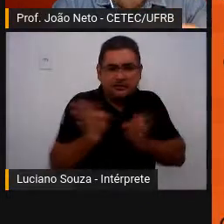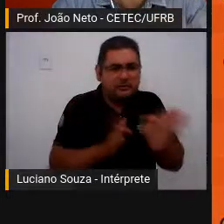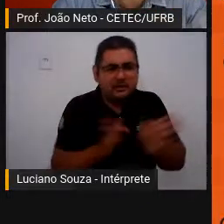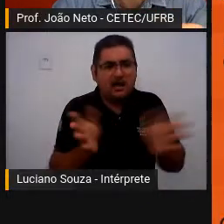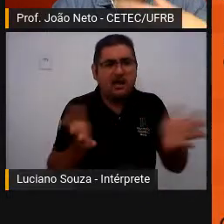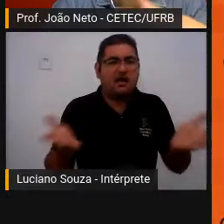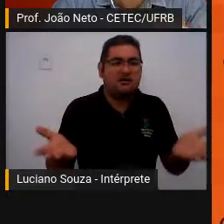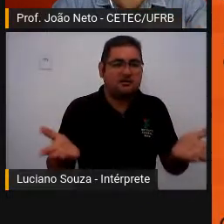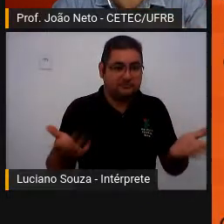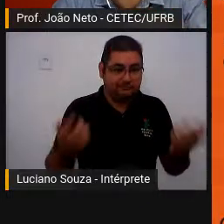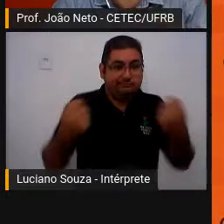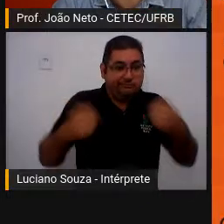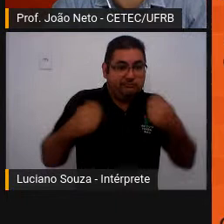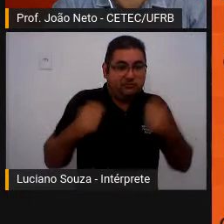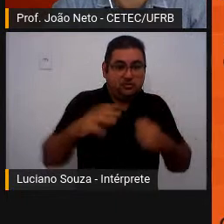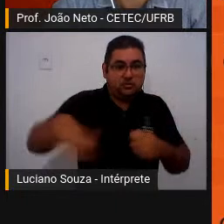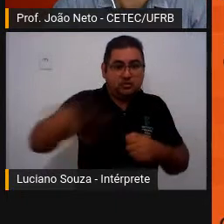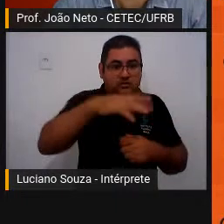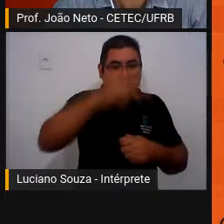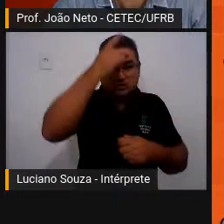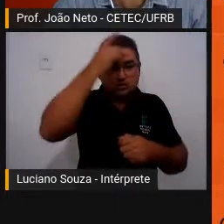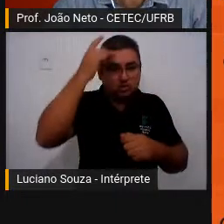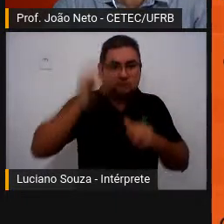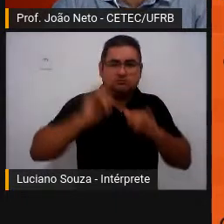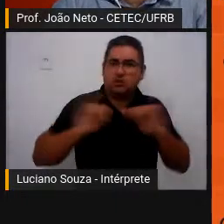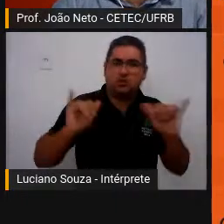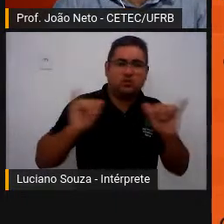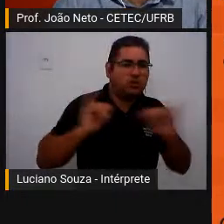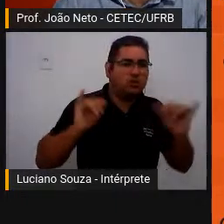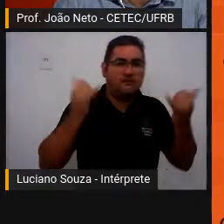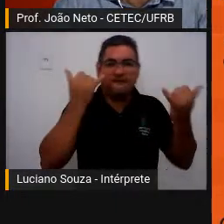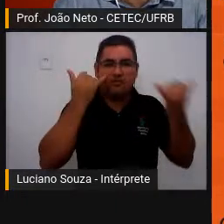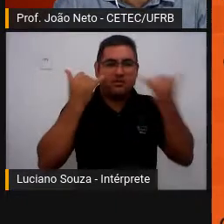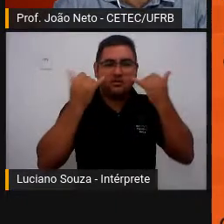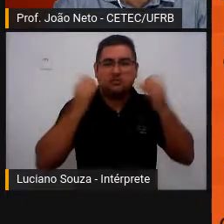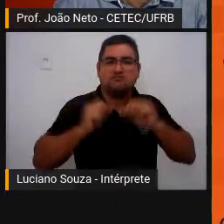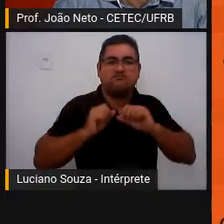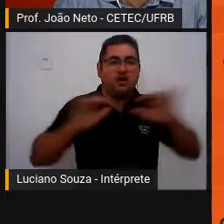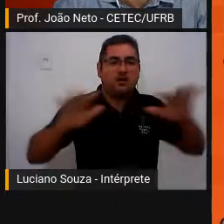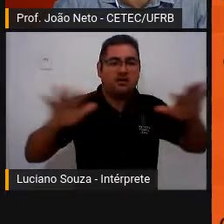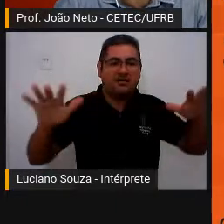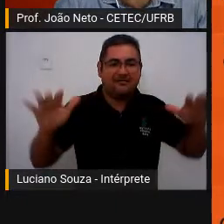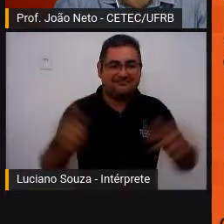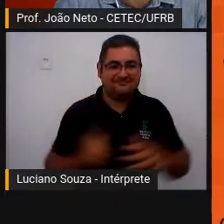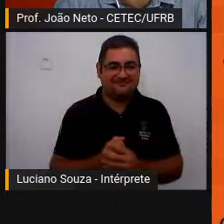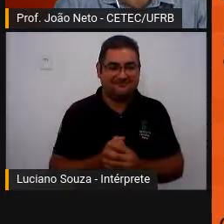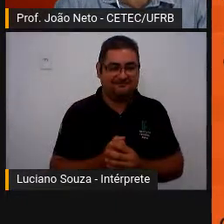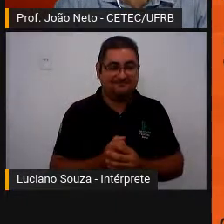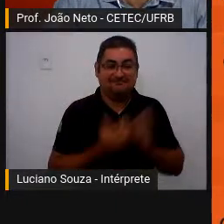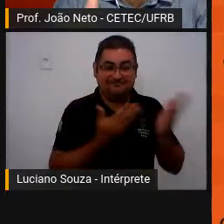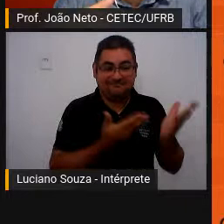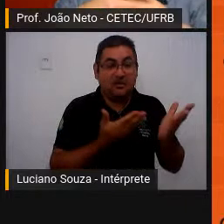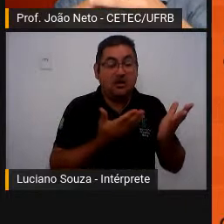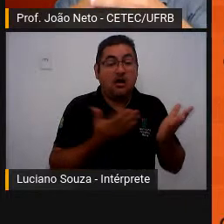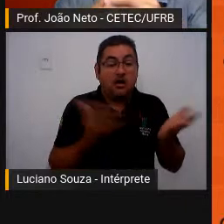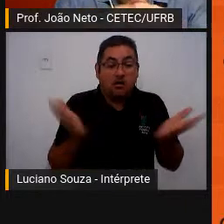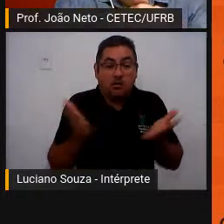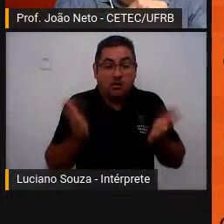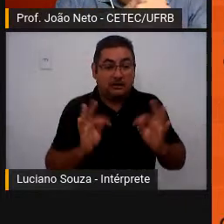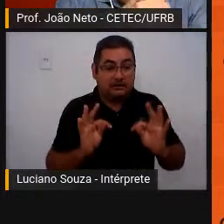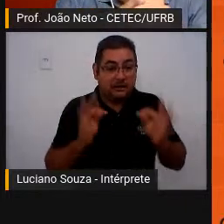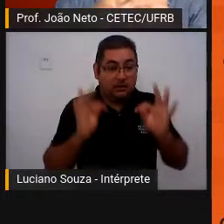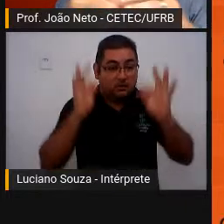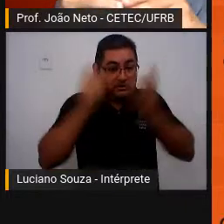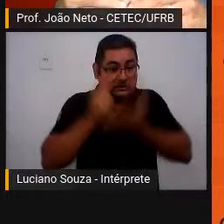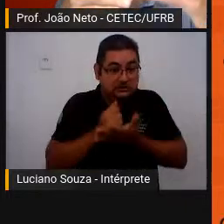são bastante discutidas de e difundidos E aí chegamos em tecnologia assistiva bom a